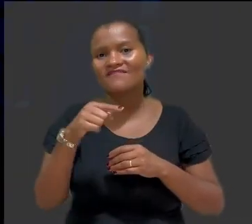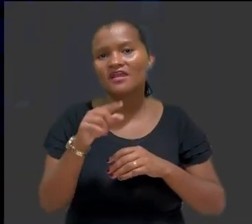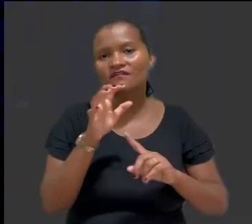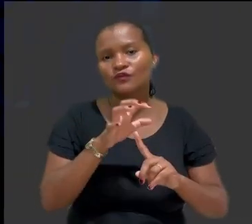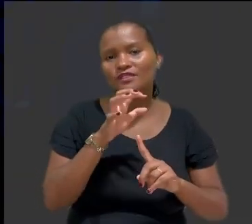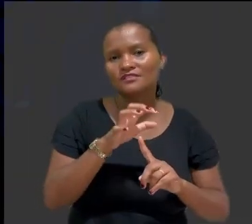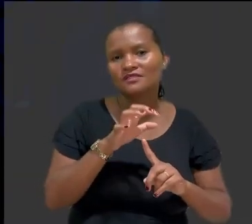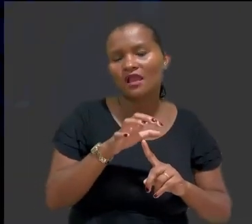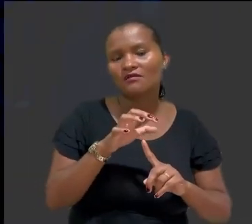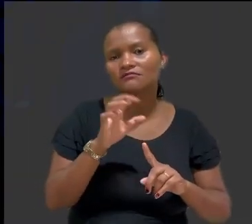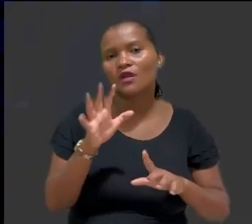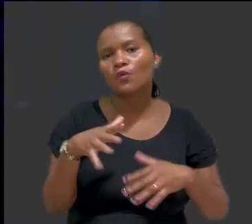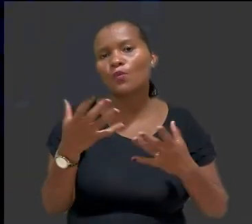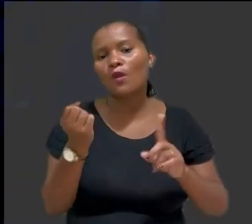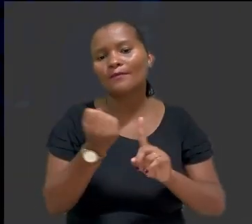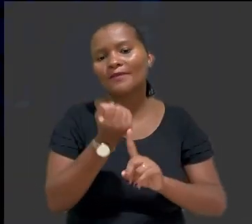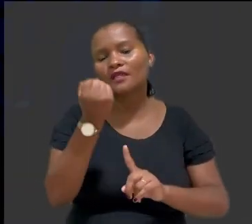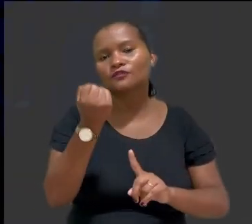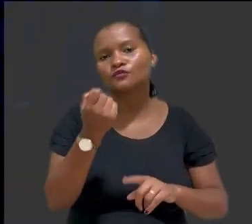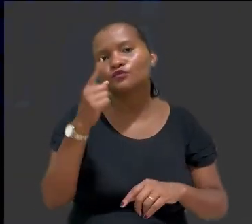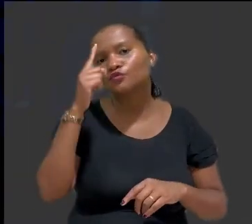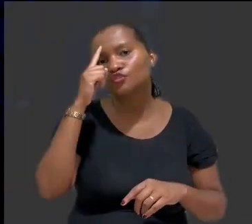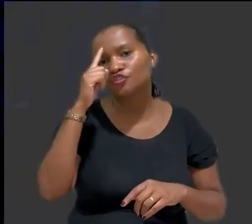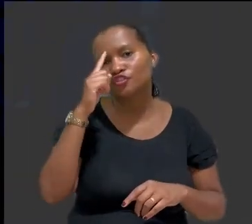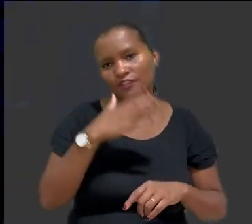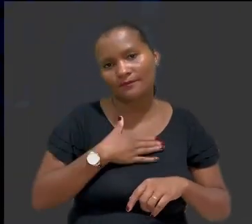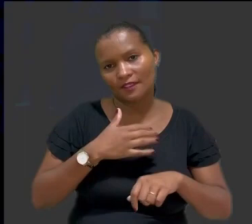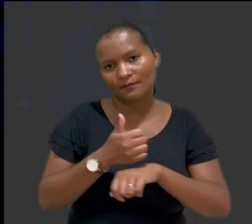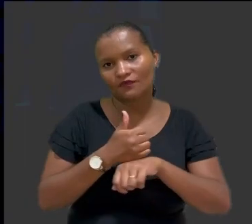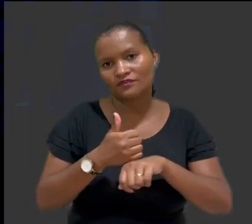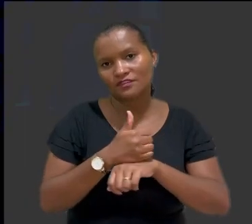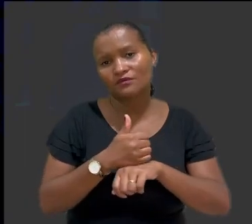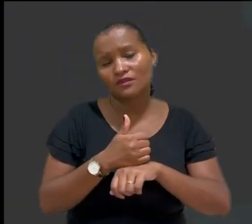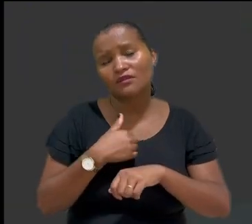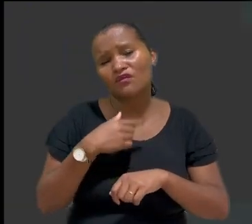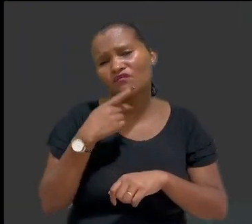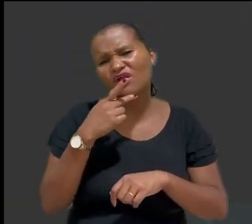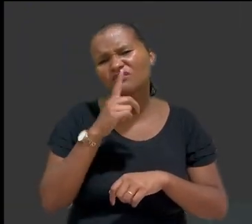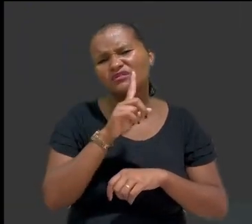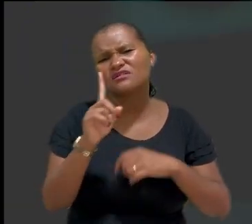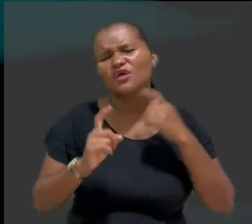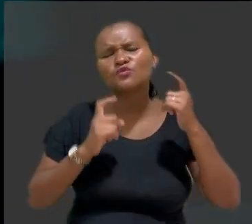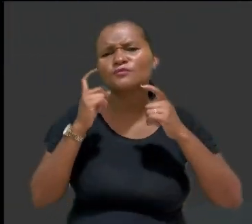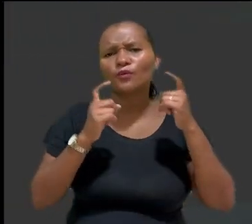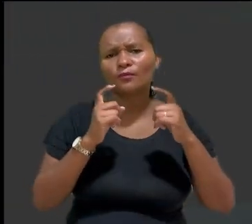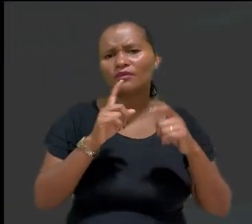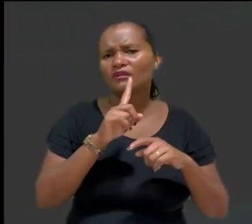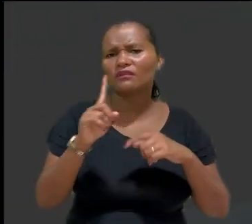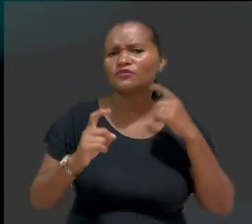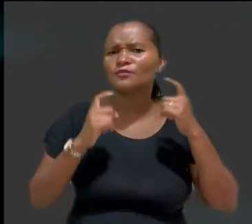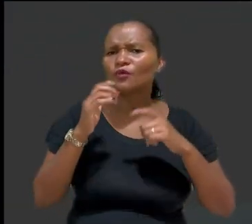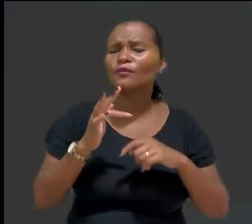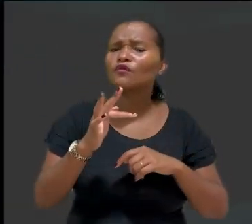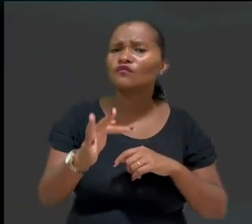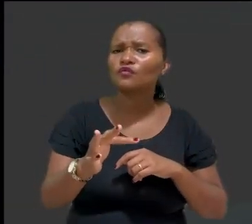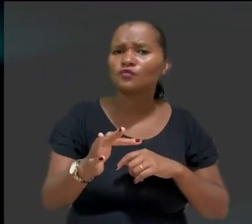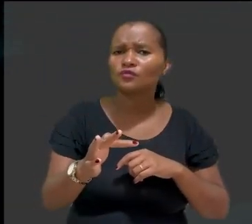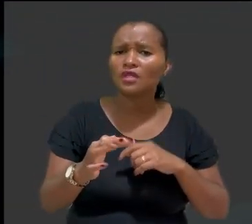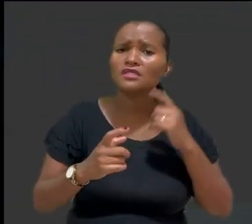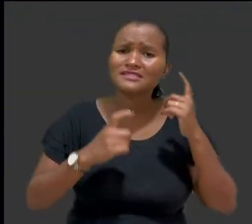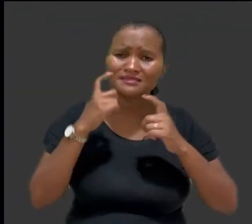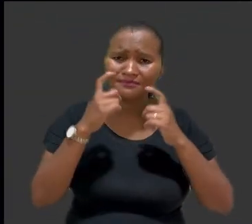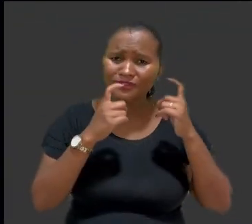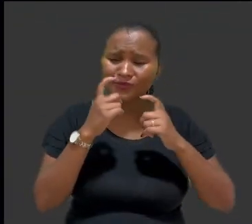disso no meu dia a dia ou na minha profissão? Eu diria, não se preocupe com isso. Não se preocupe com o futuro. Se preocupe em se manter